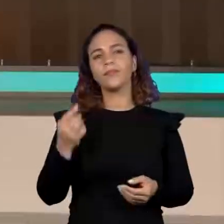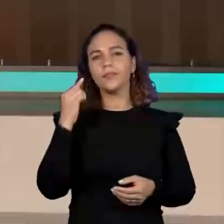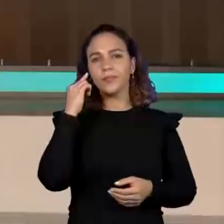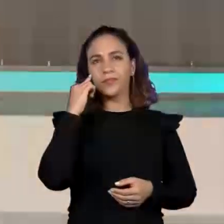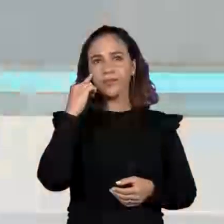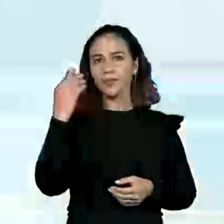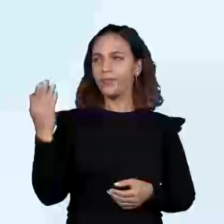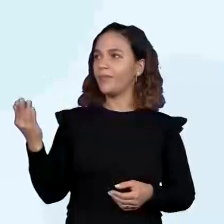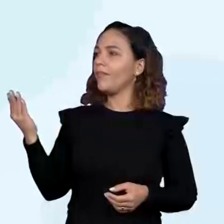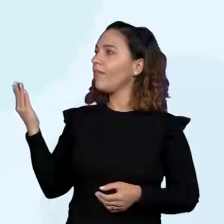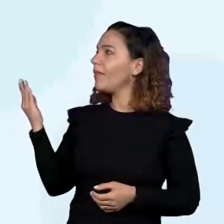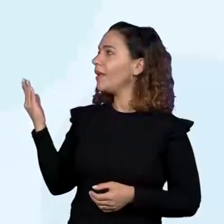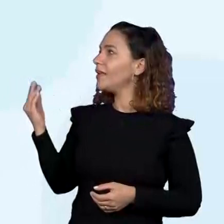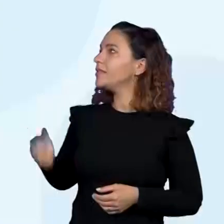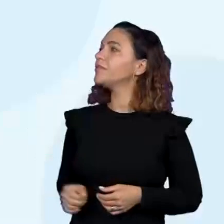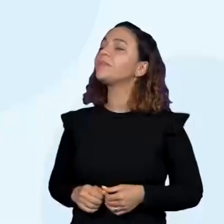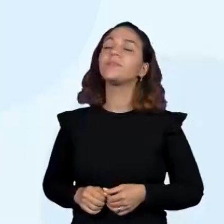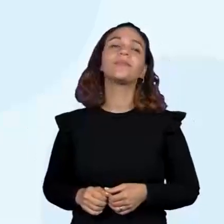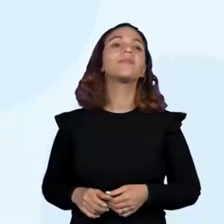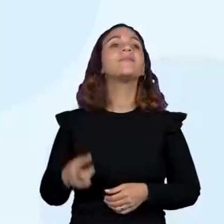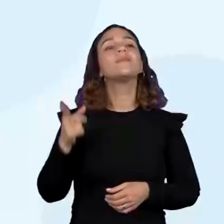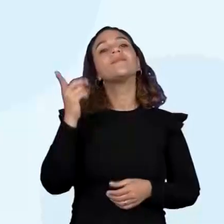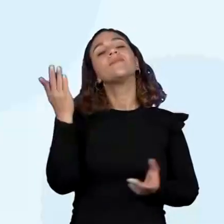E a resposta é a seguinte.